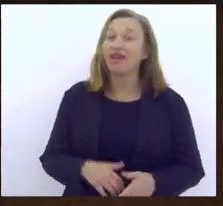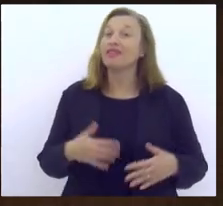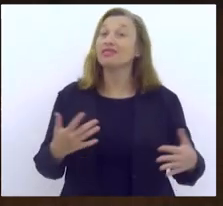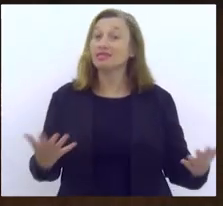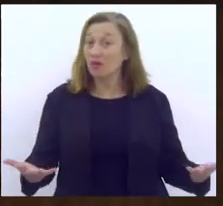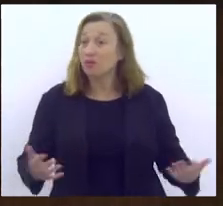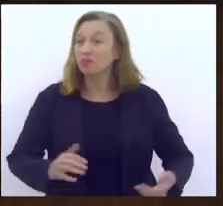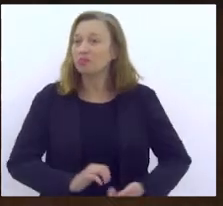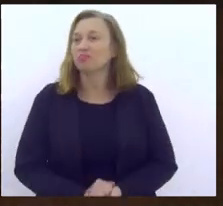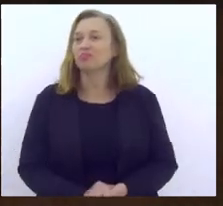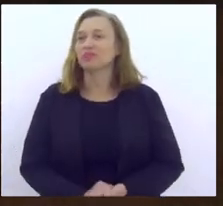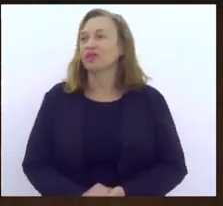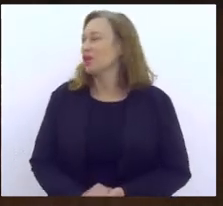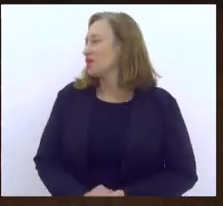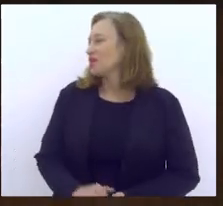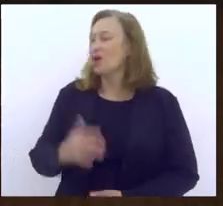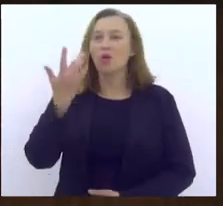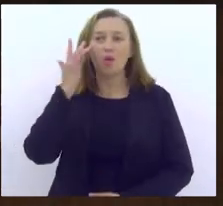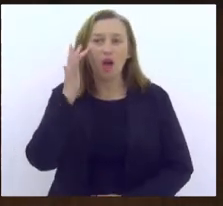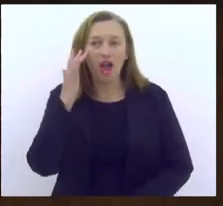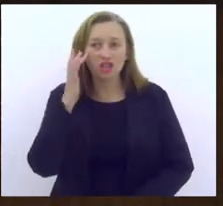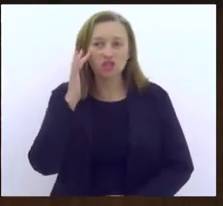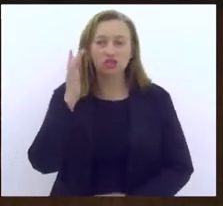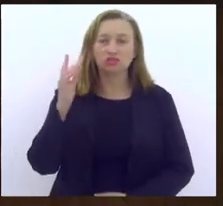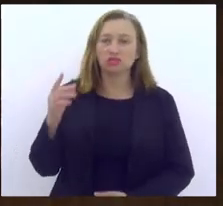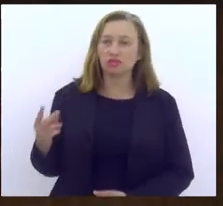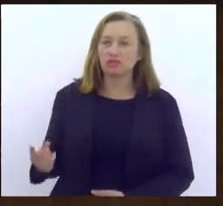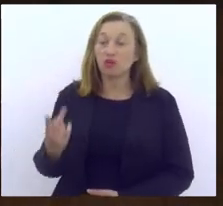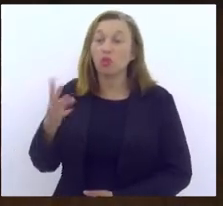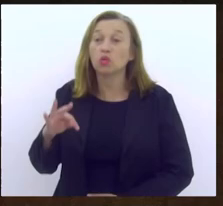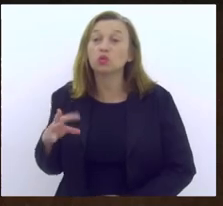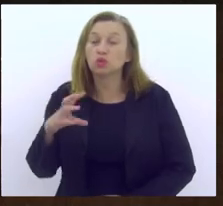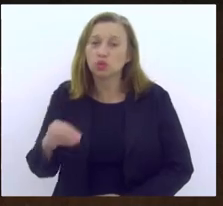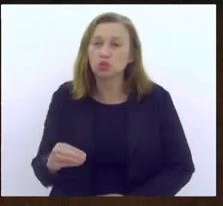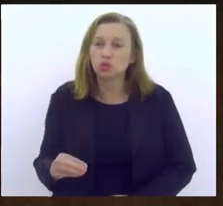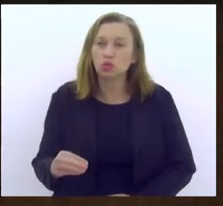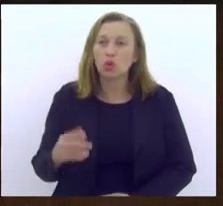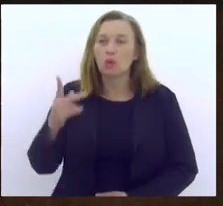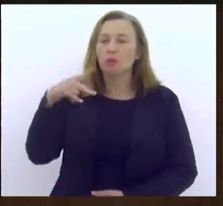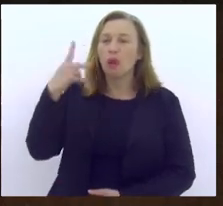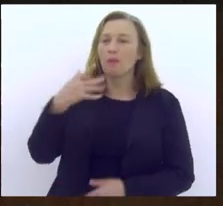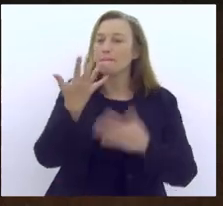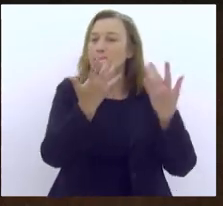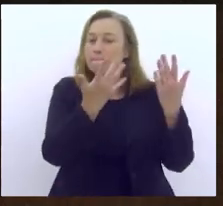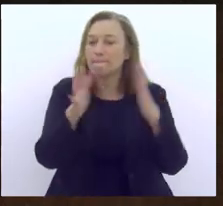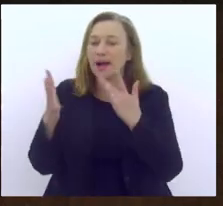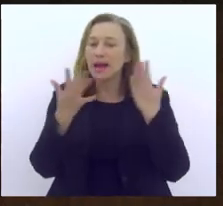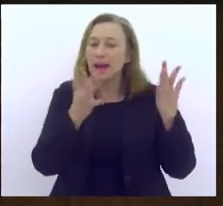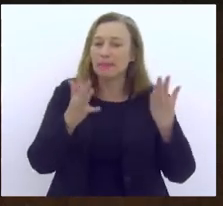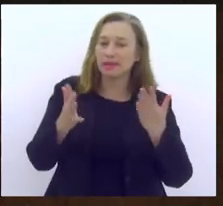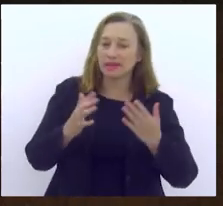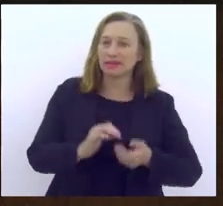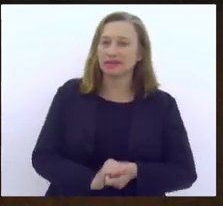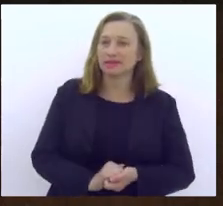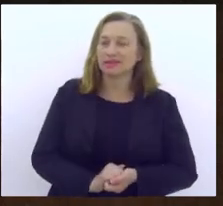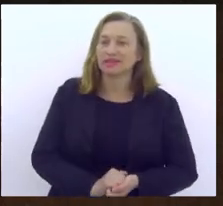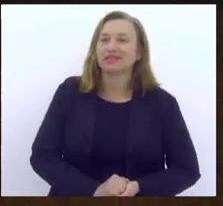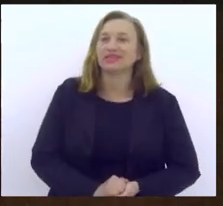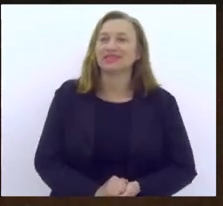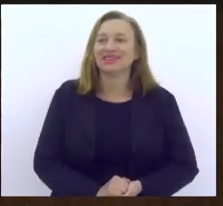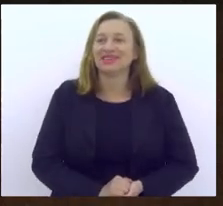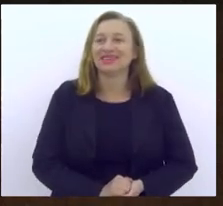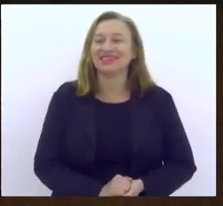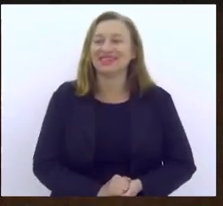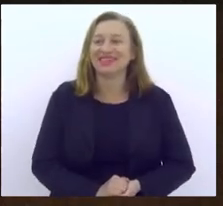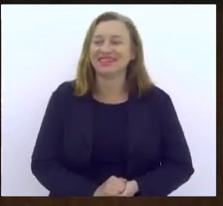Então, eu acho válido tudo, para o parlamento está de parabéns por chamar essa responsabilidade